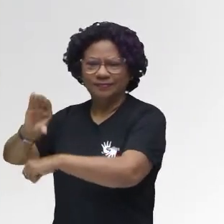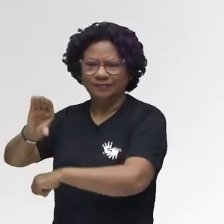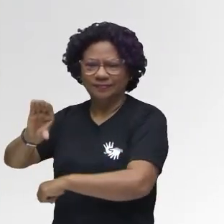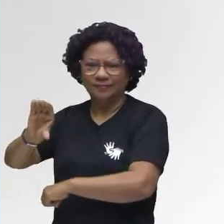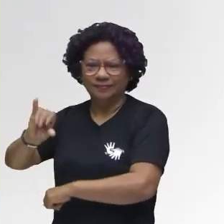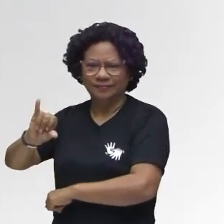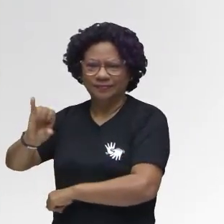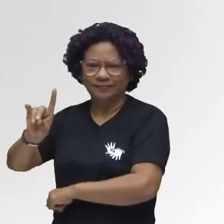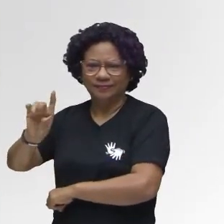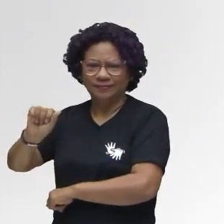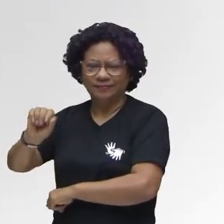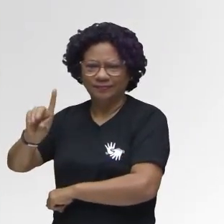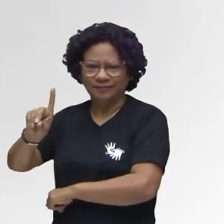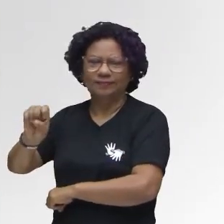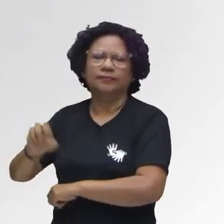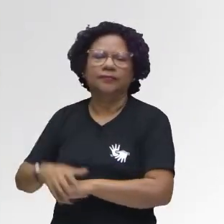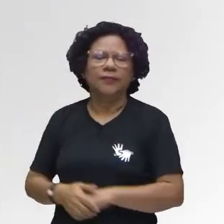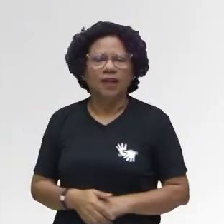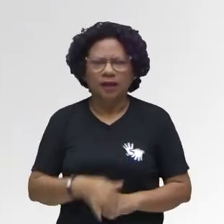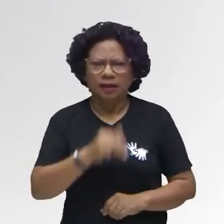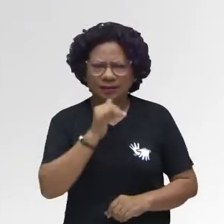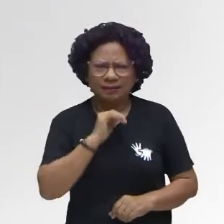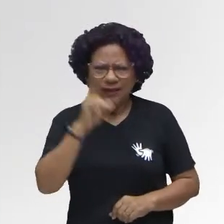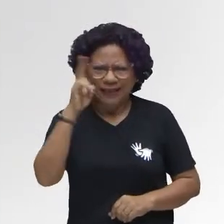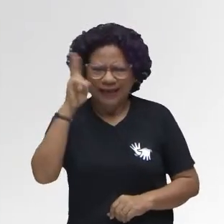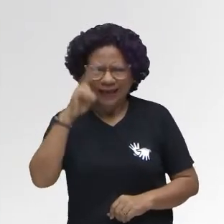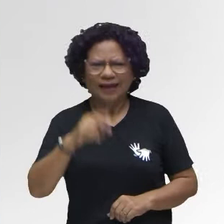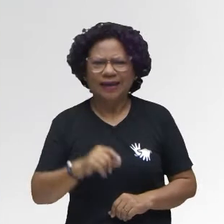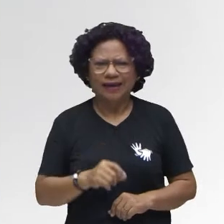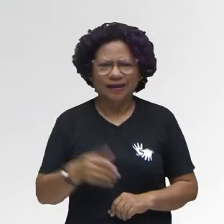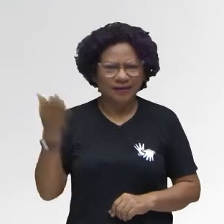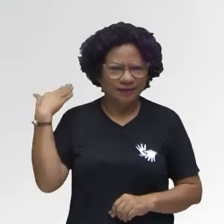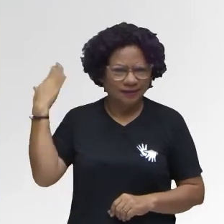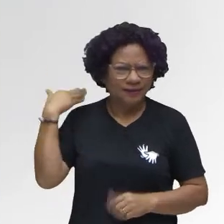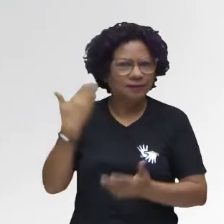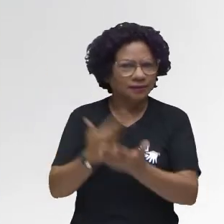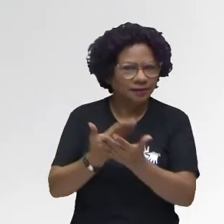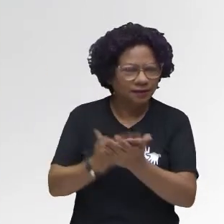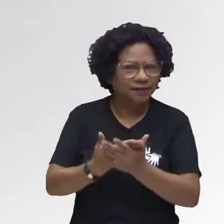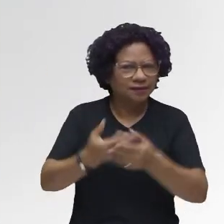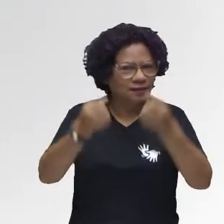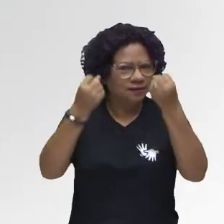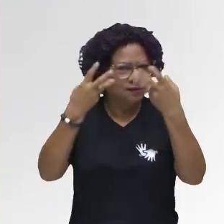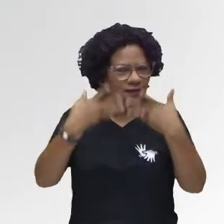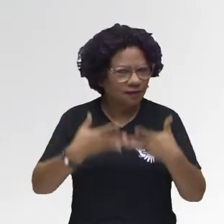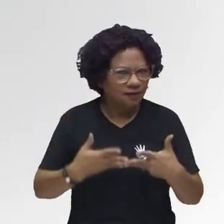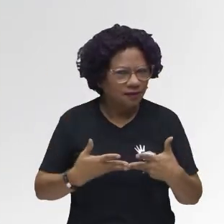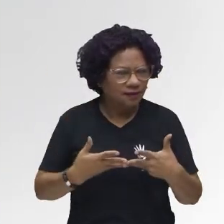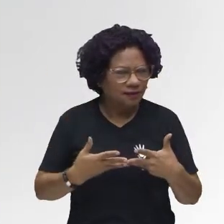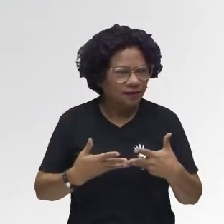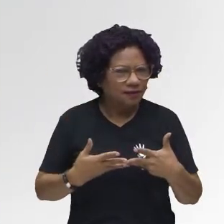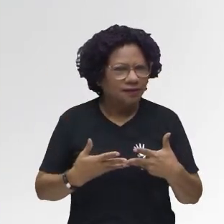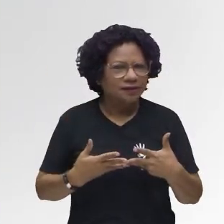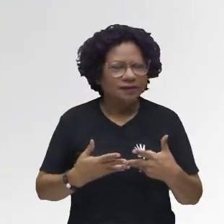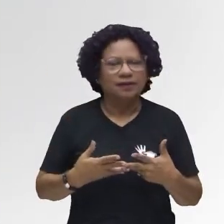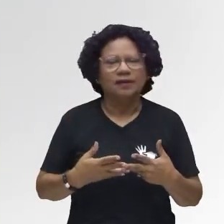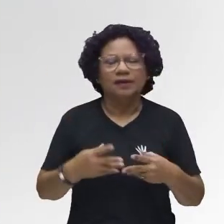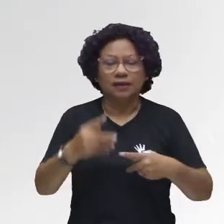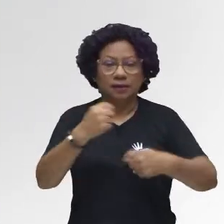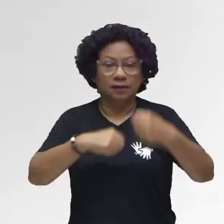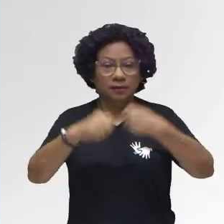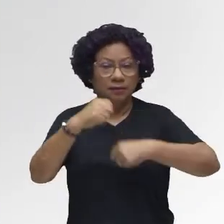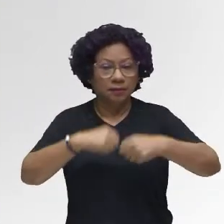setor primário, vocês lembram ainda dos setores da economia? Dentro das atividades que vão